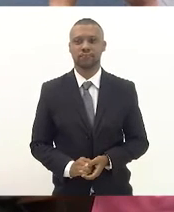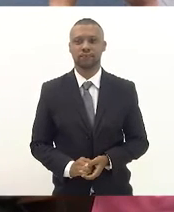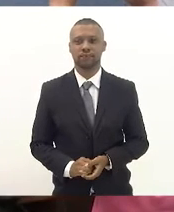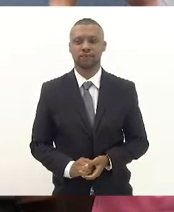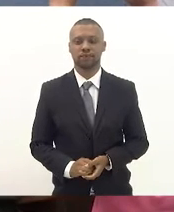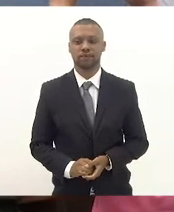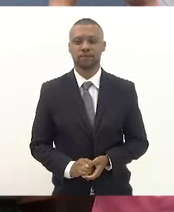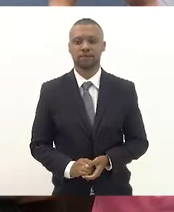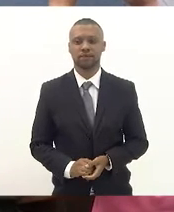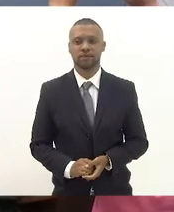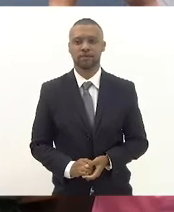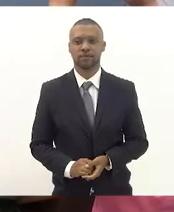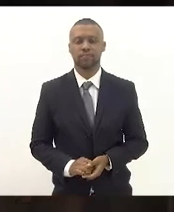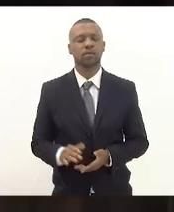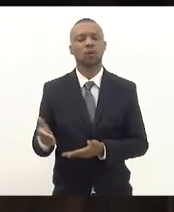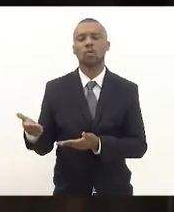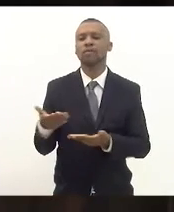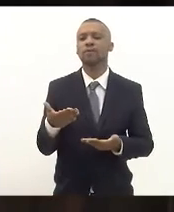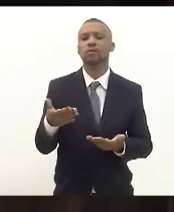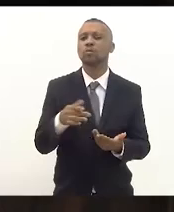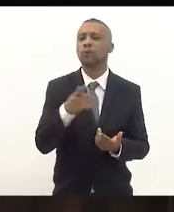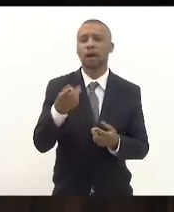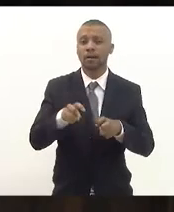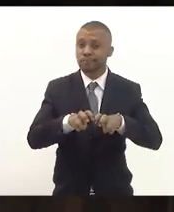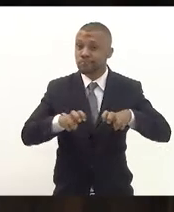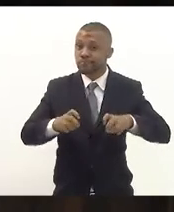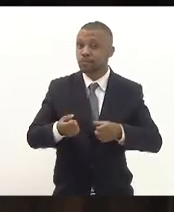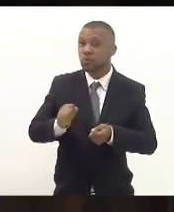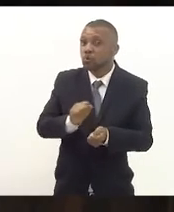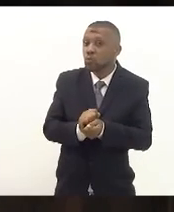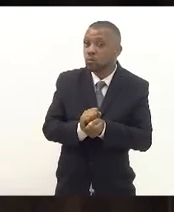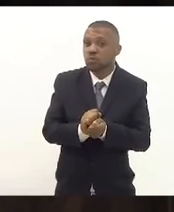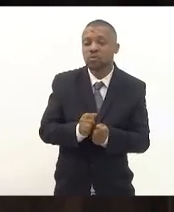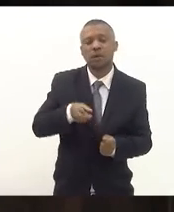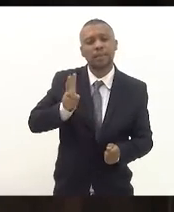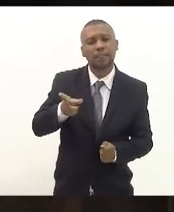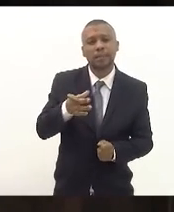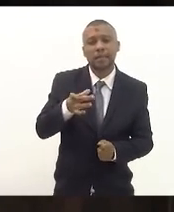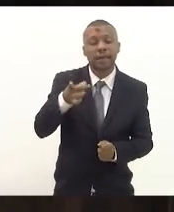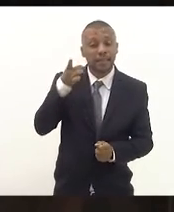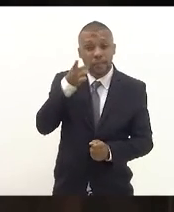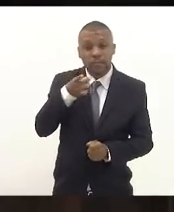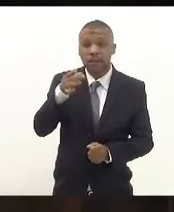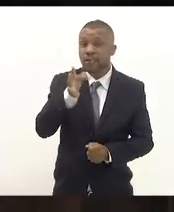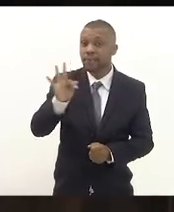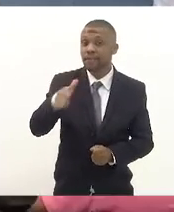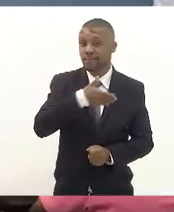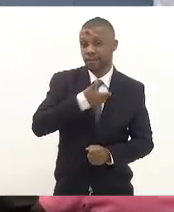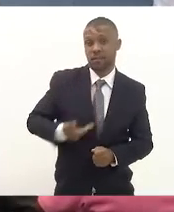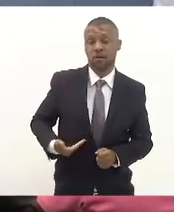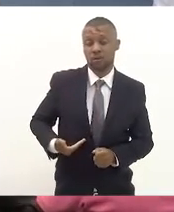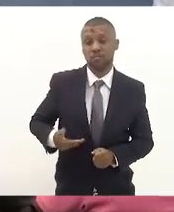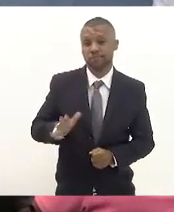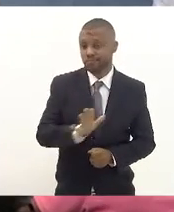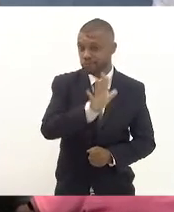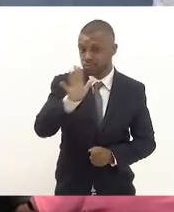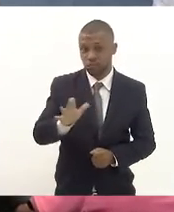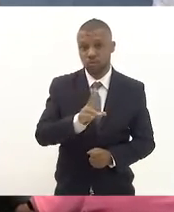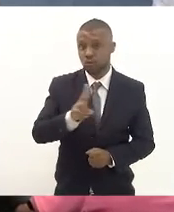eu convido para compor a mesa o nosso sempre deputado federal Celso Jacob a